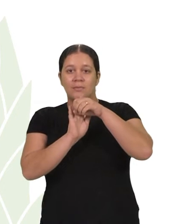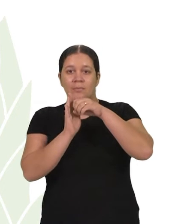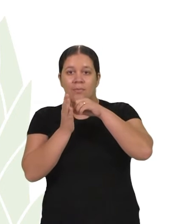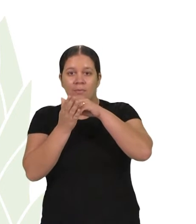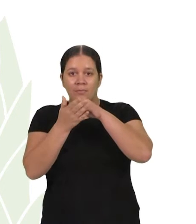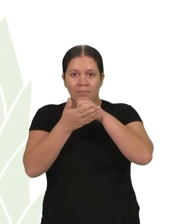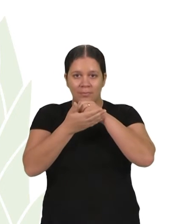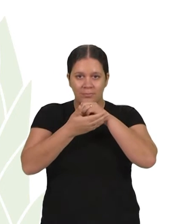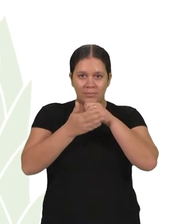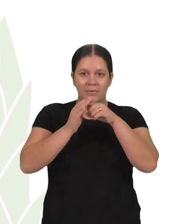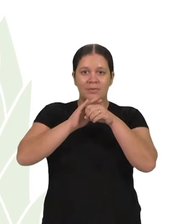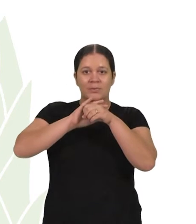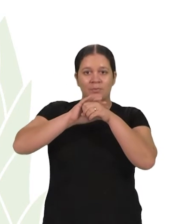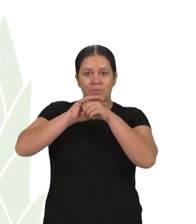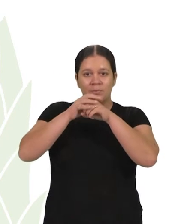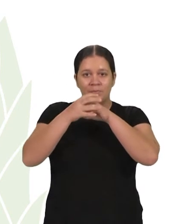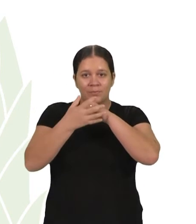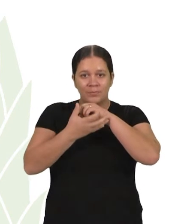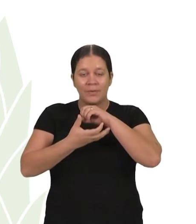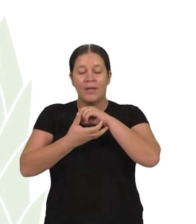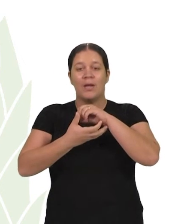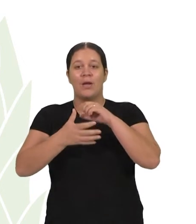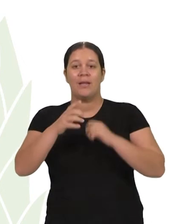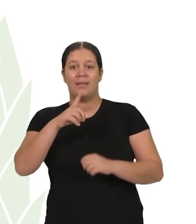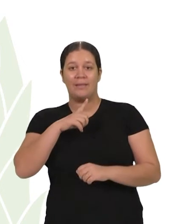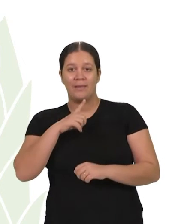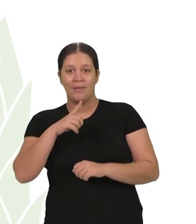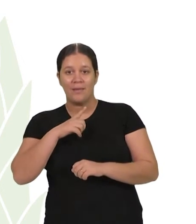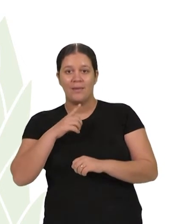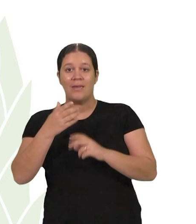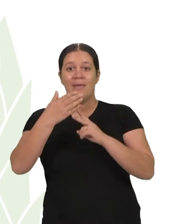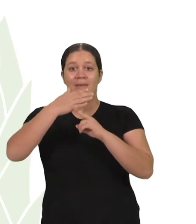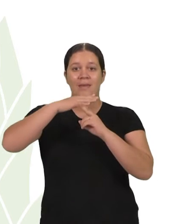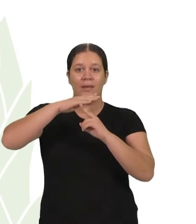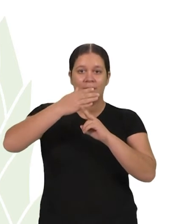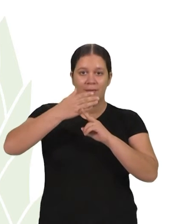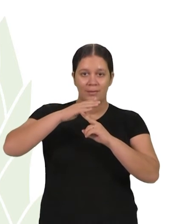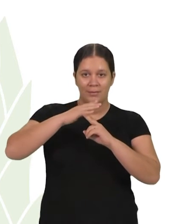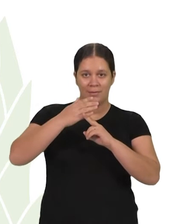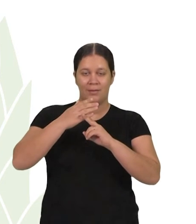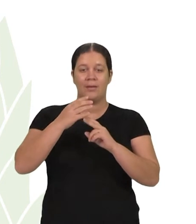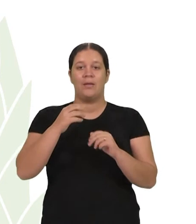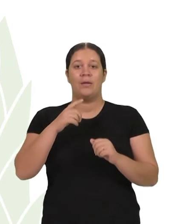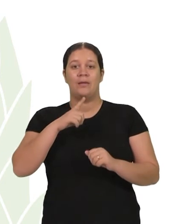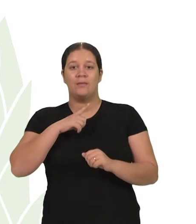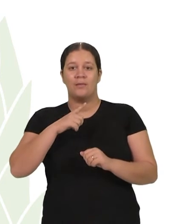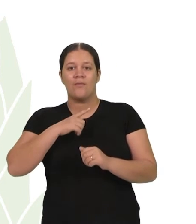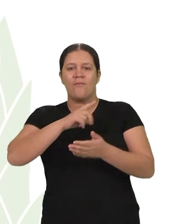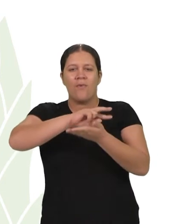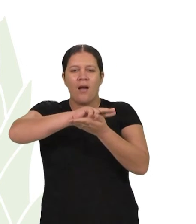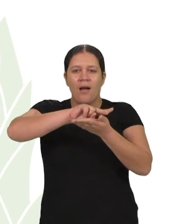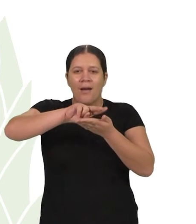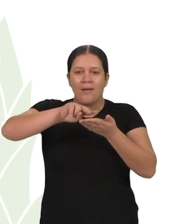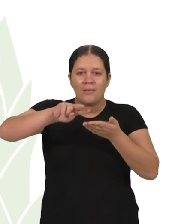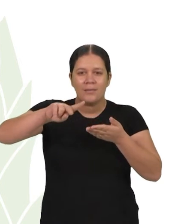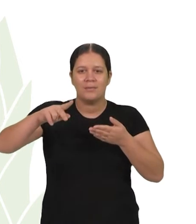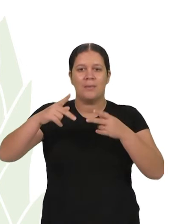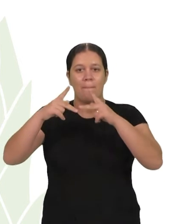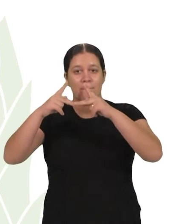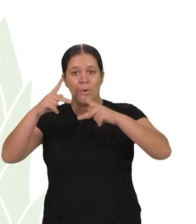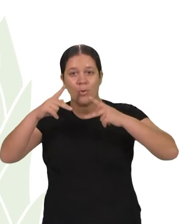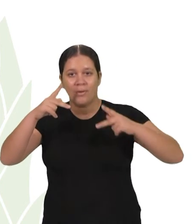bicamada fosfolipídica, tá? Você tem entre elas uma série